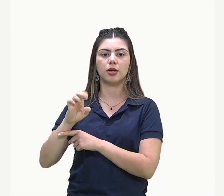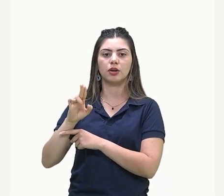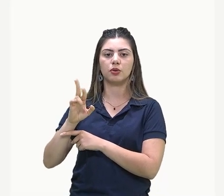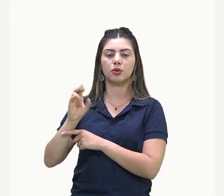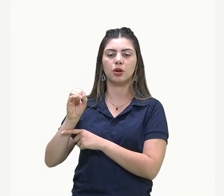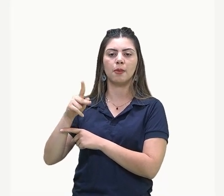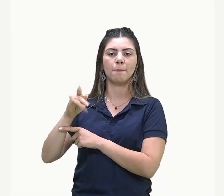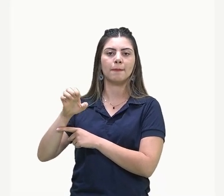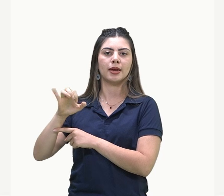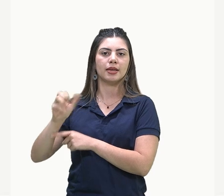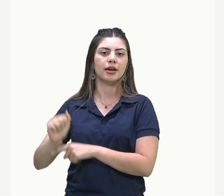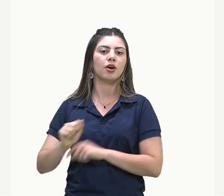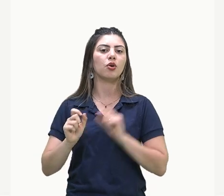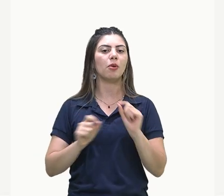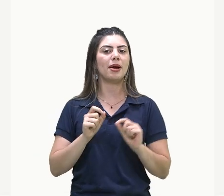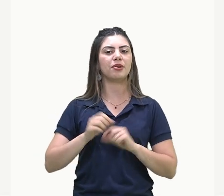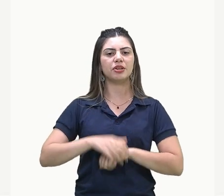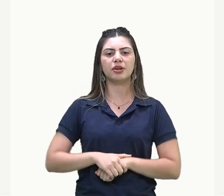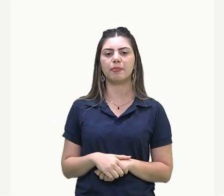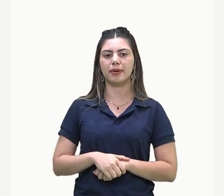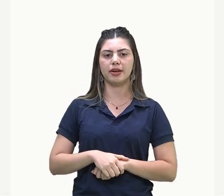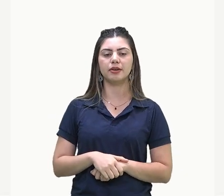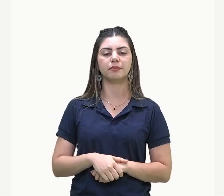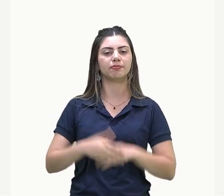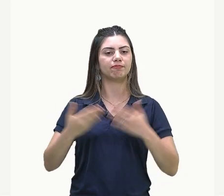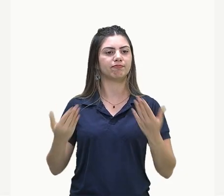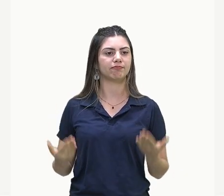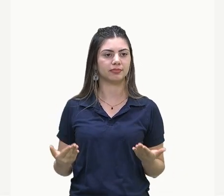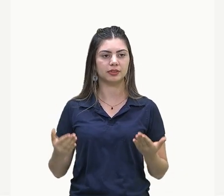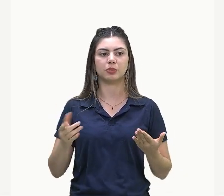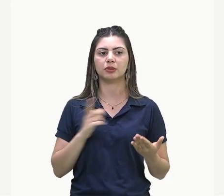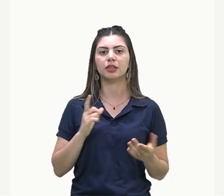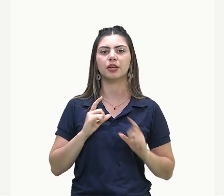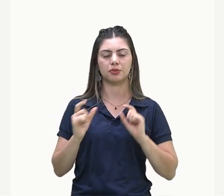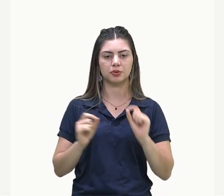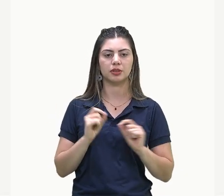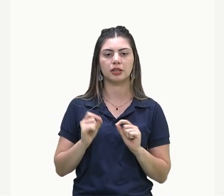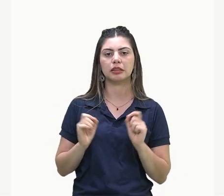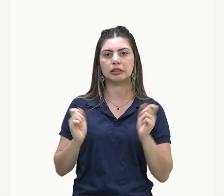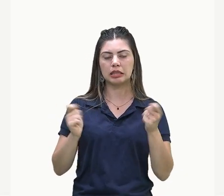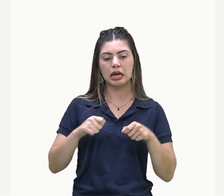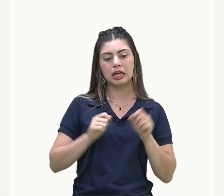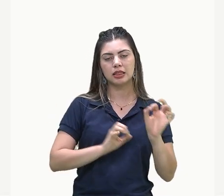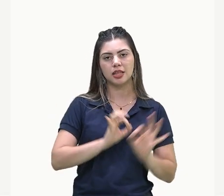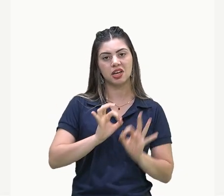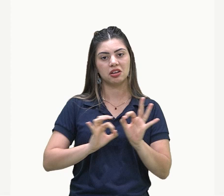só, vai estar na verdade está em negociação aí desde